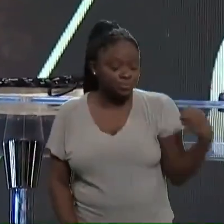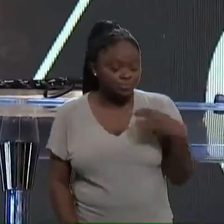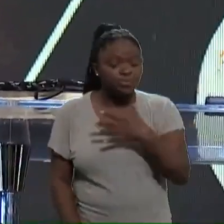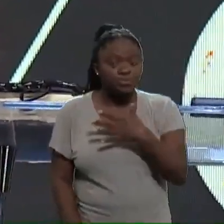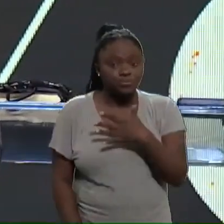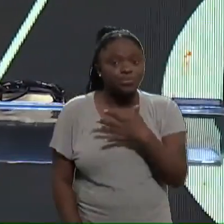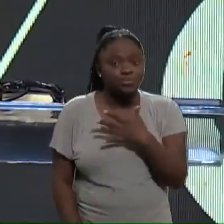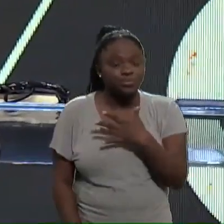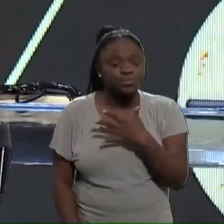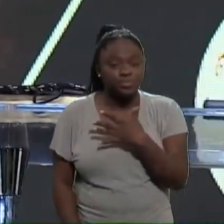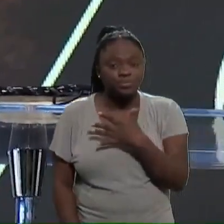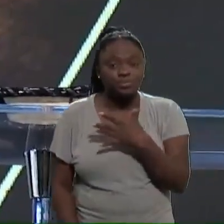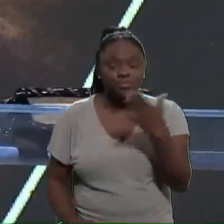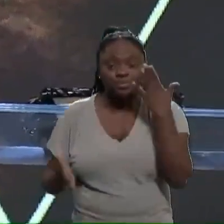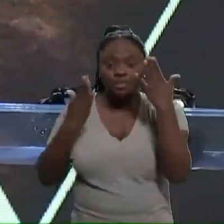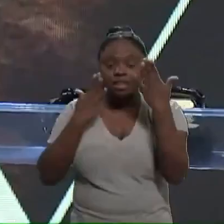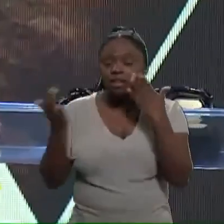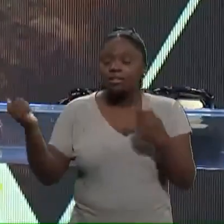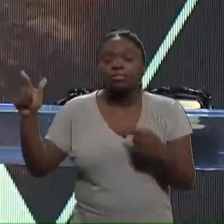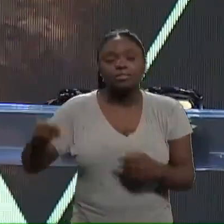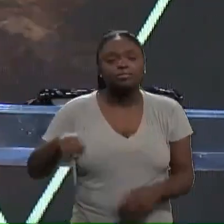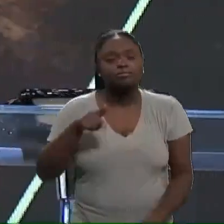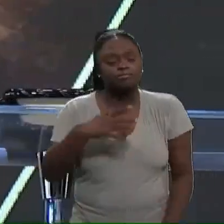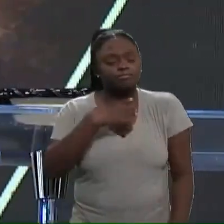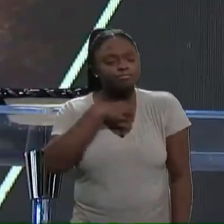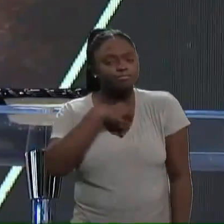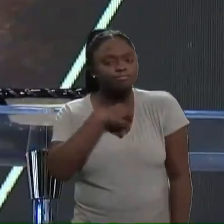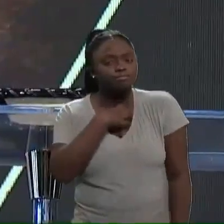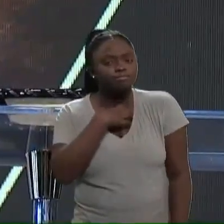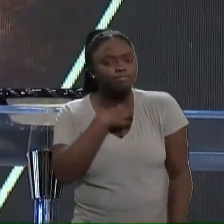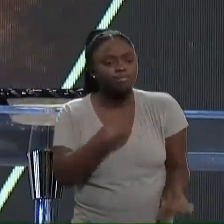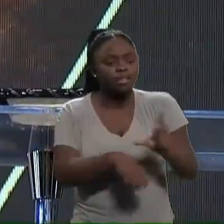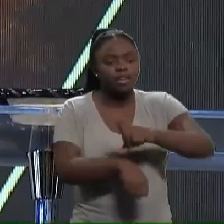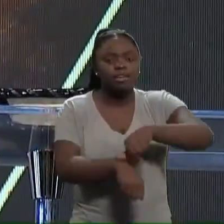em relação aos outros e você tenha se sentido um pouco atrás.